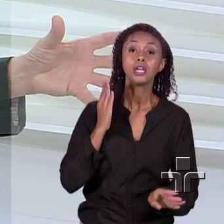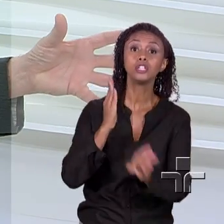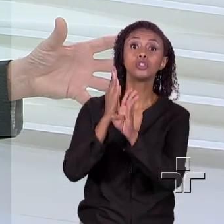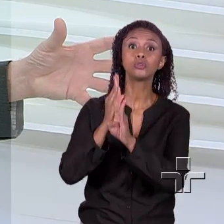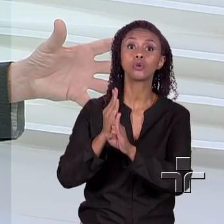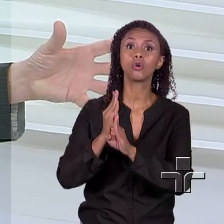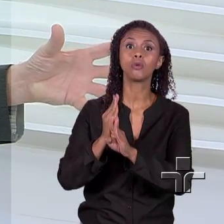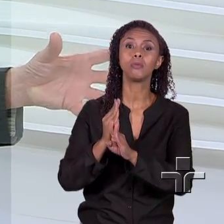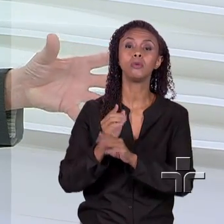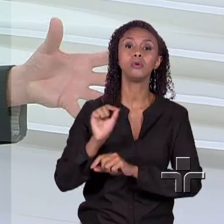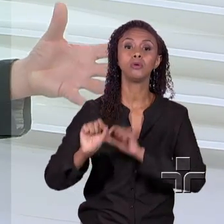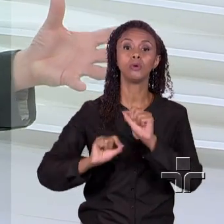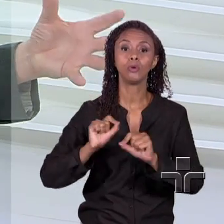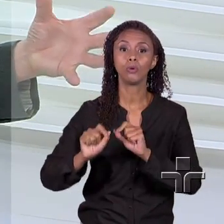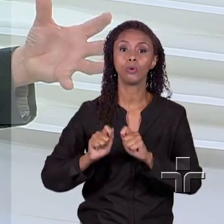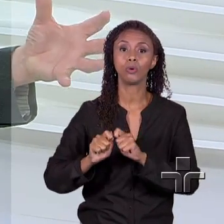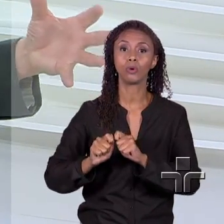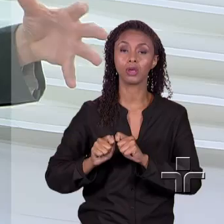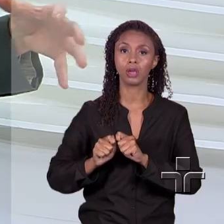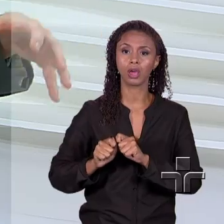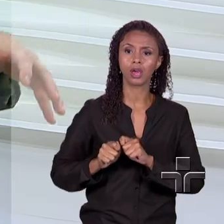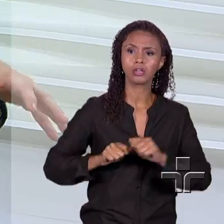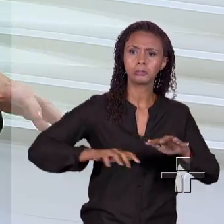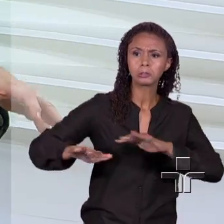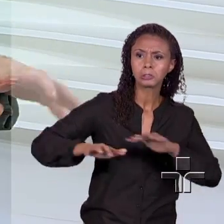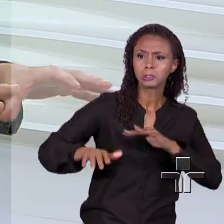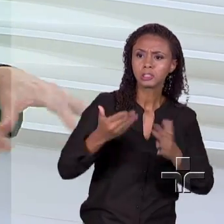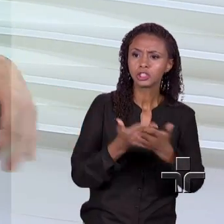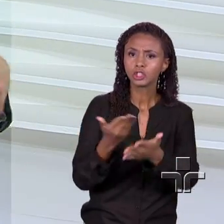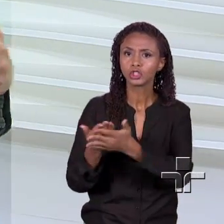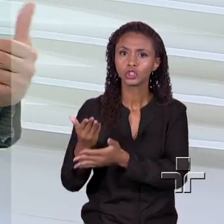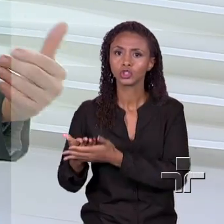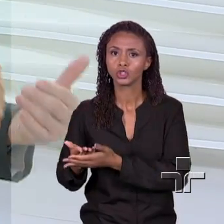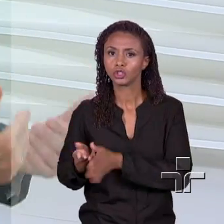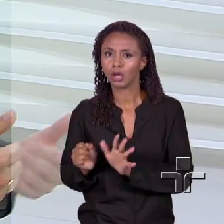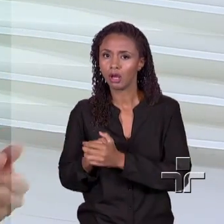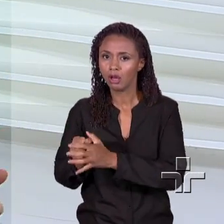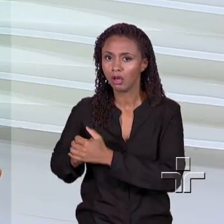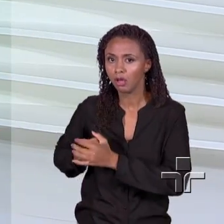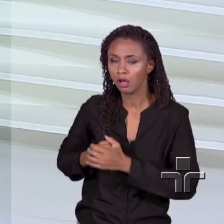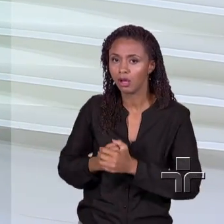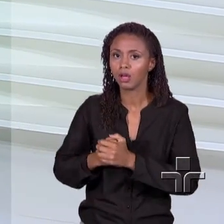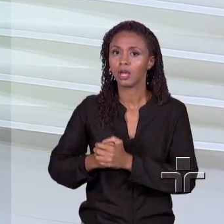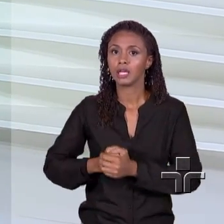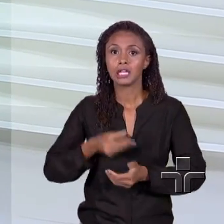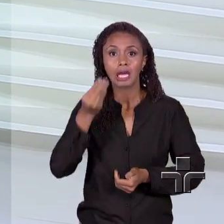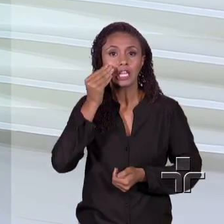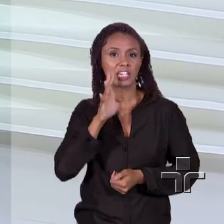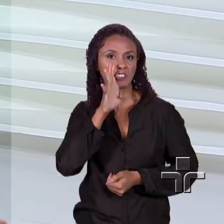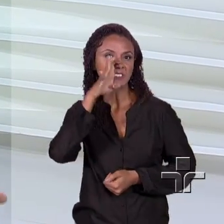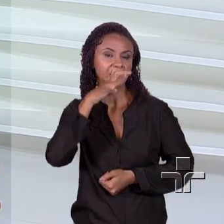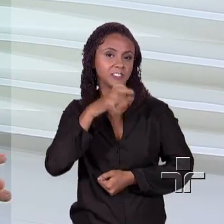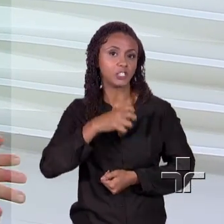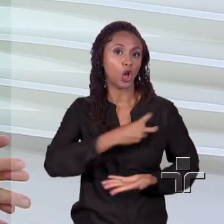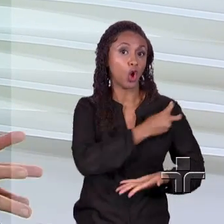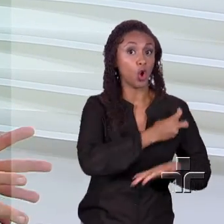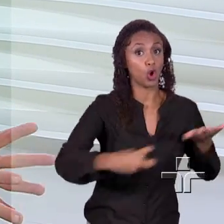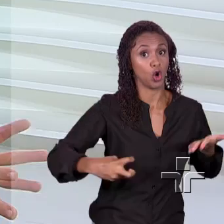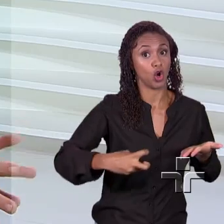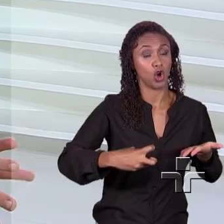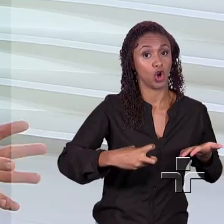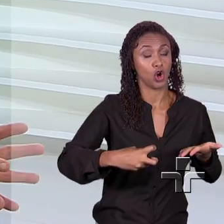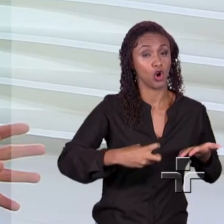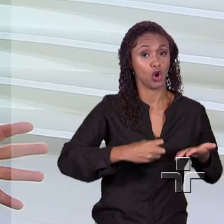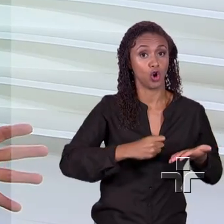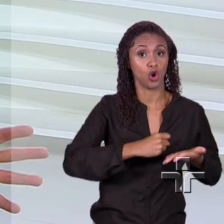movimento estudantil, as organizações clandestinas tentando organizar resistência ao golpe de 64. Então, ele queria entrar